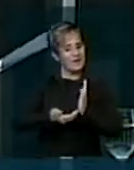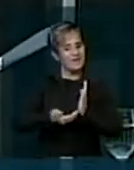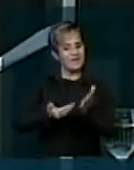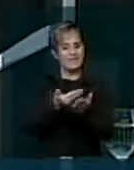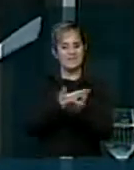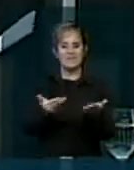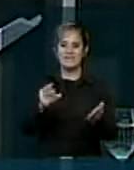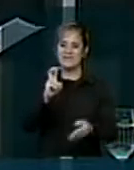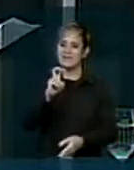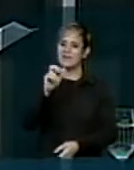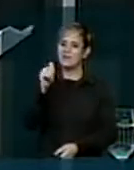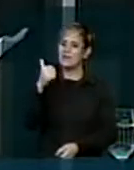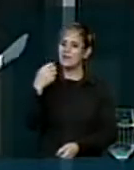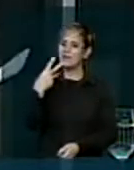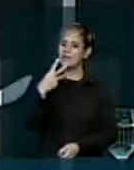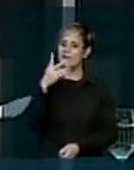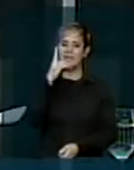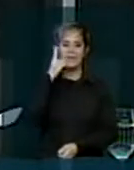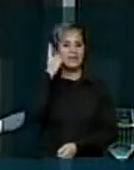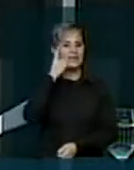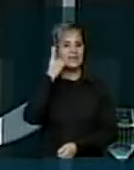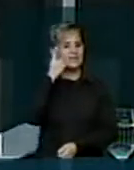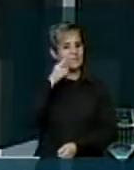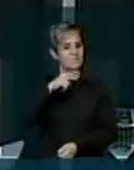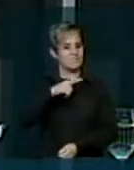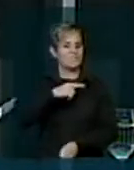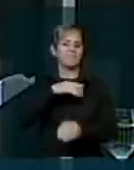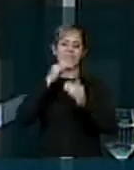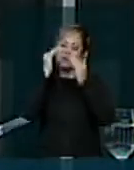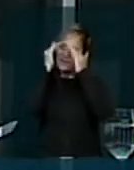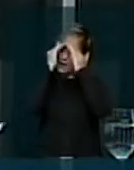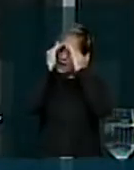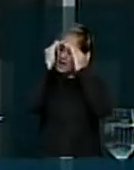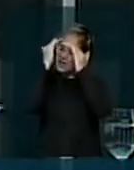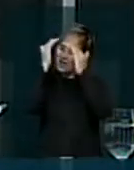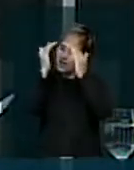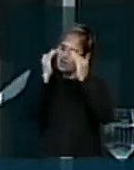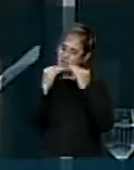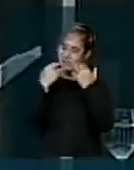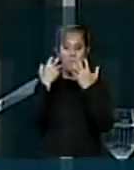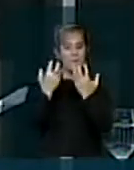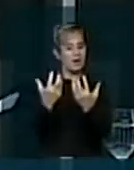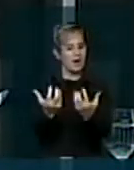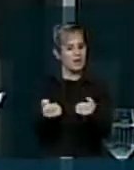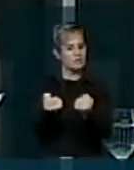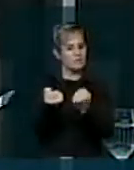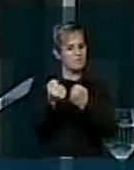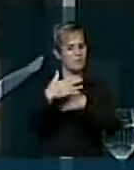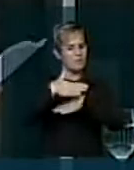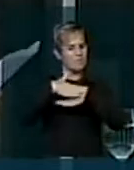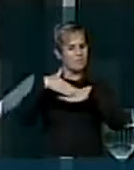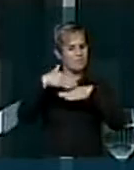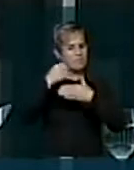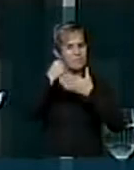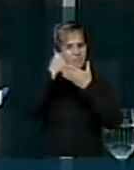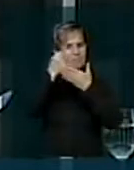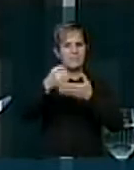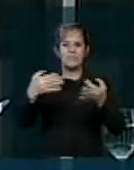os 513 deputados que respeitosamente me recebeu de uma forma carinhosa, com uma